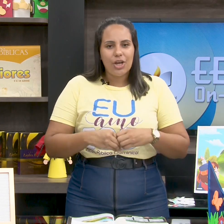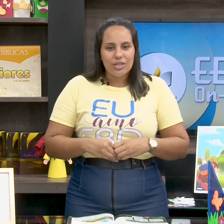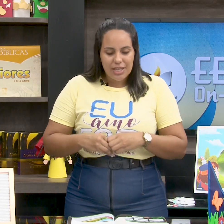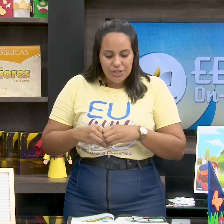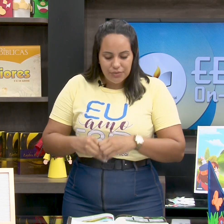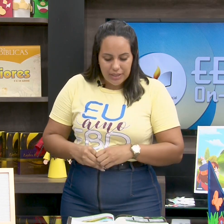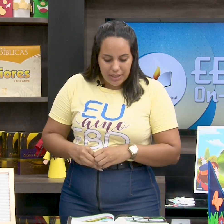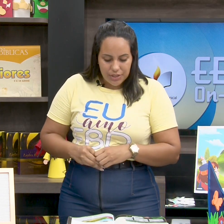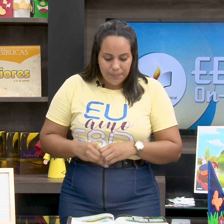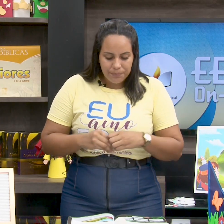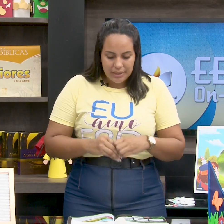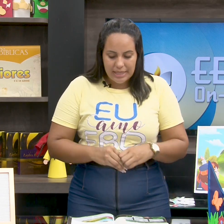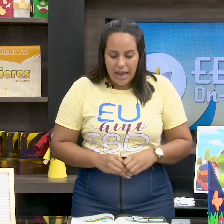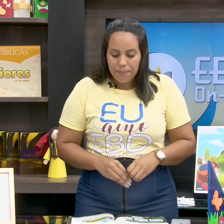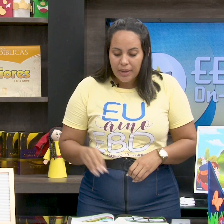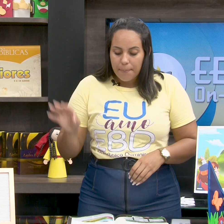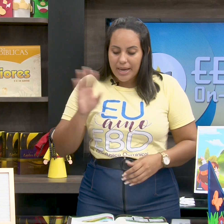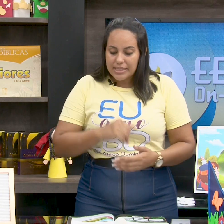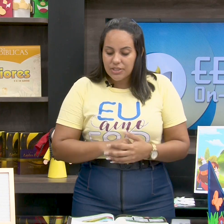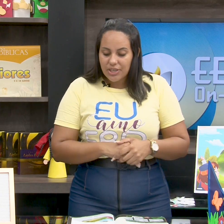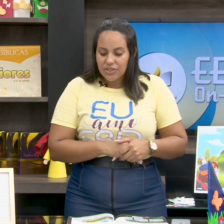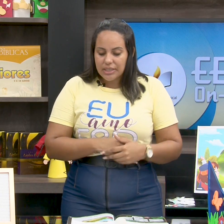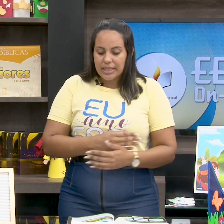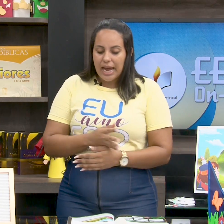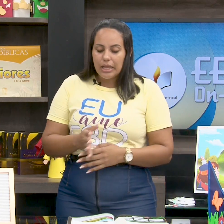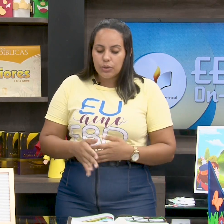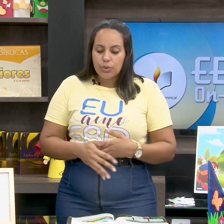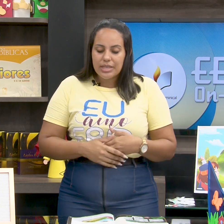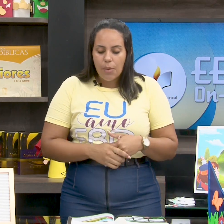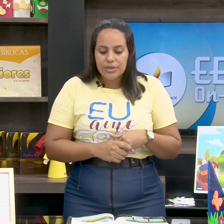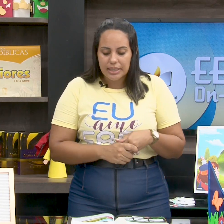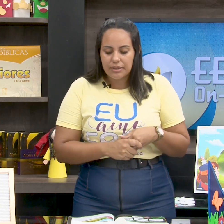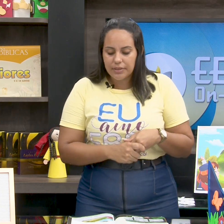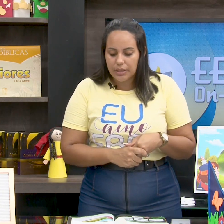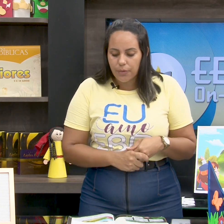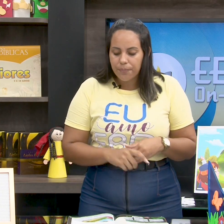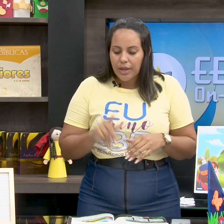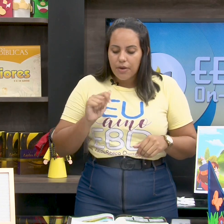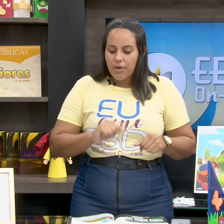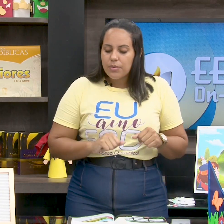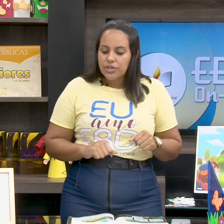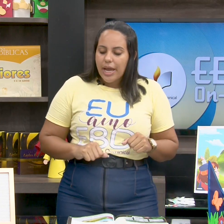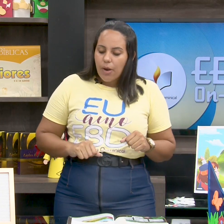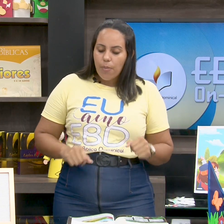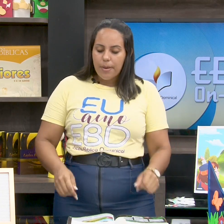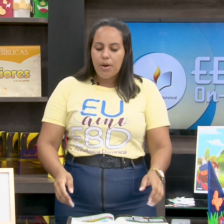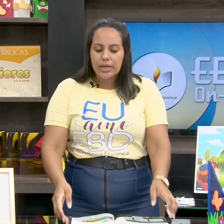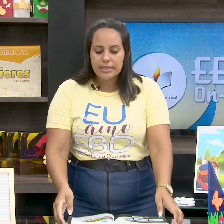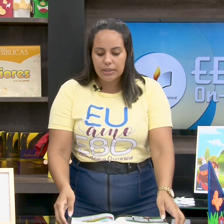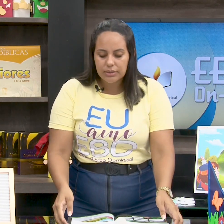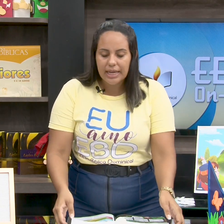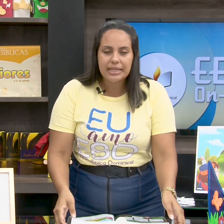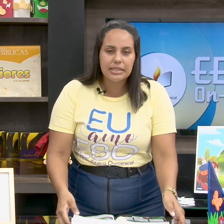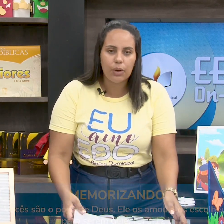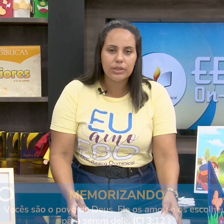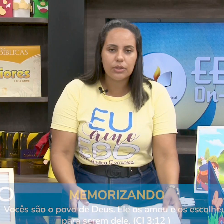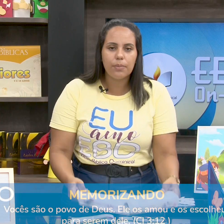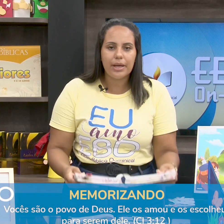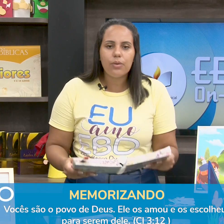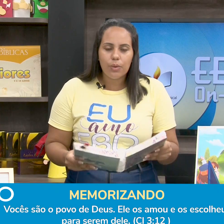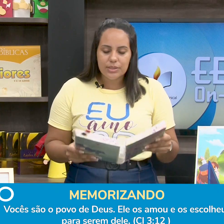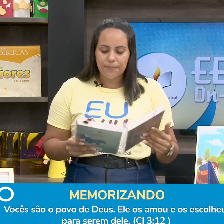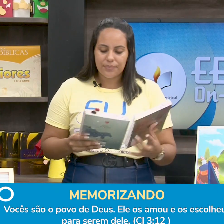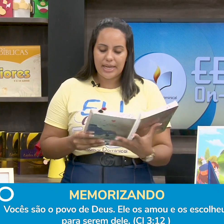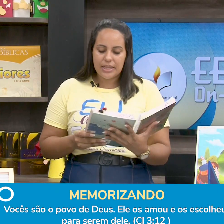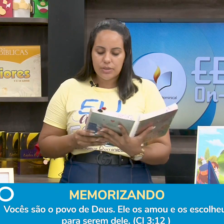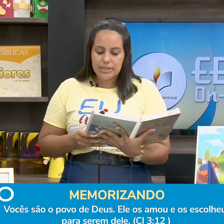para nossas vidas, tá? Mas antes da gente entrar no Salmo 121, vamos ler o memorizando da lição de